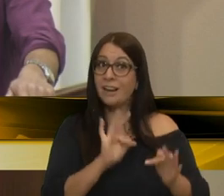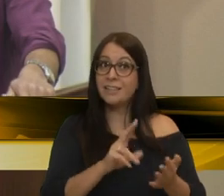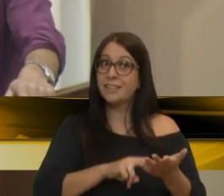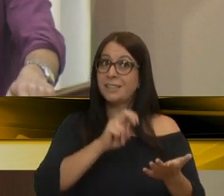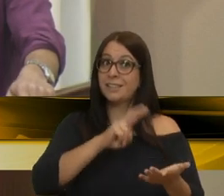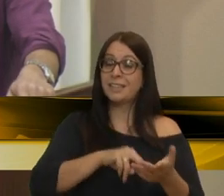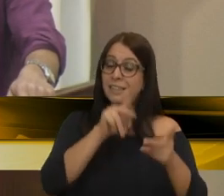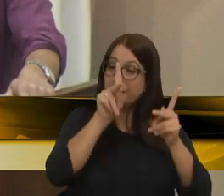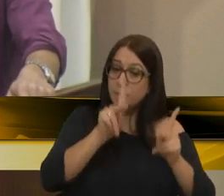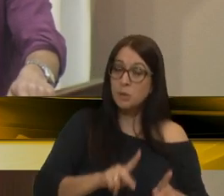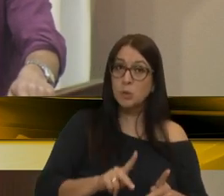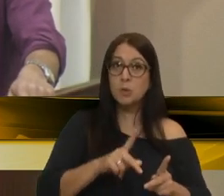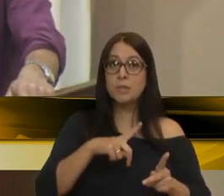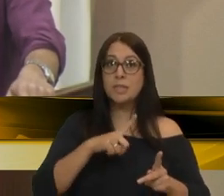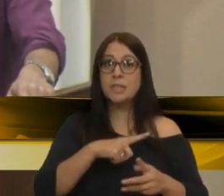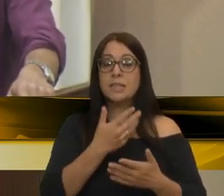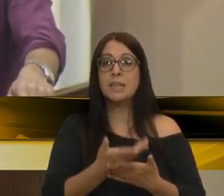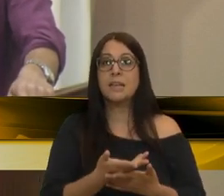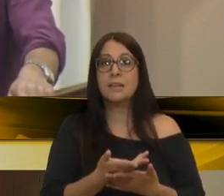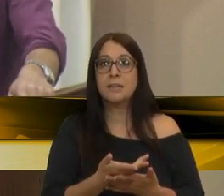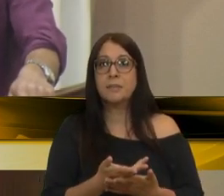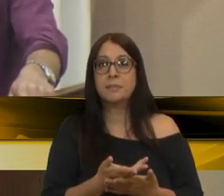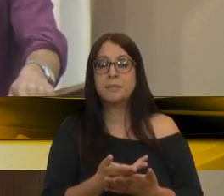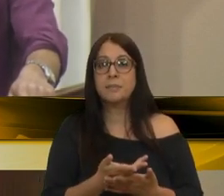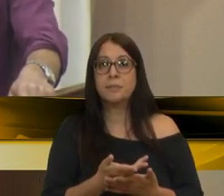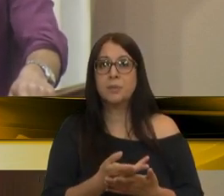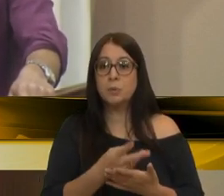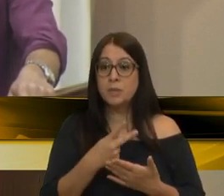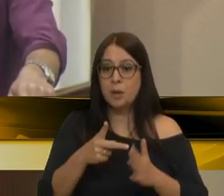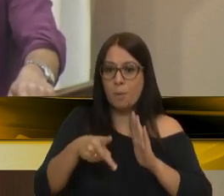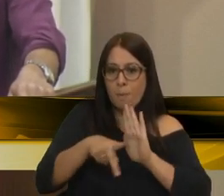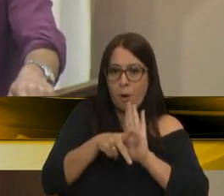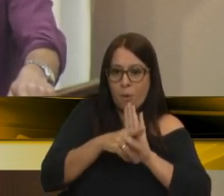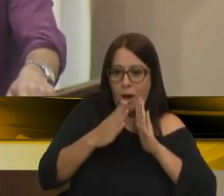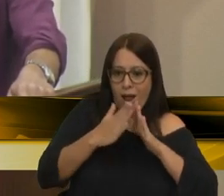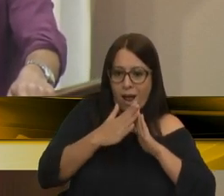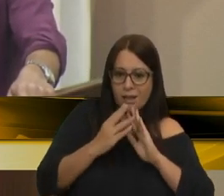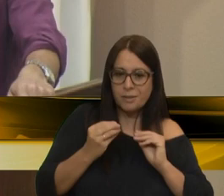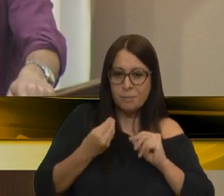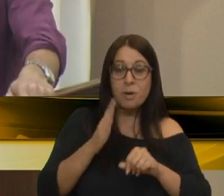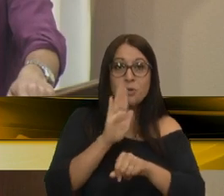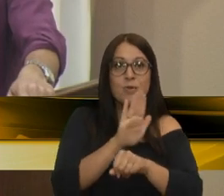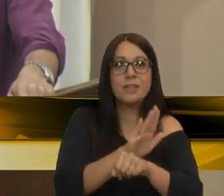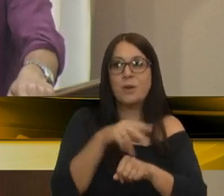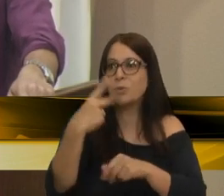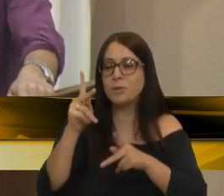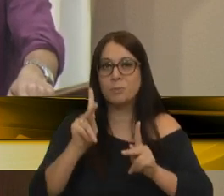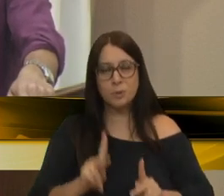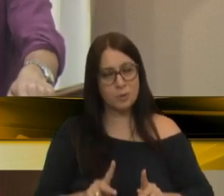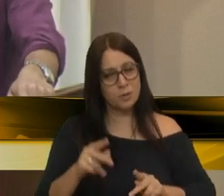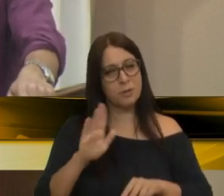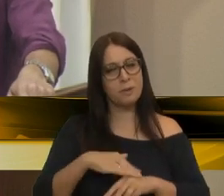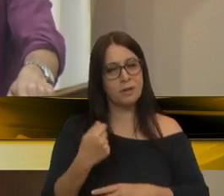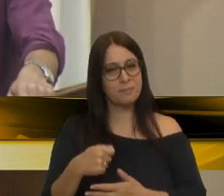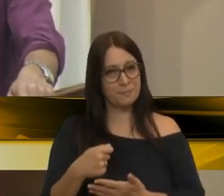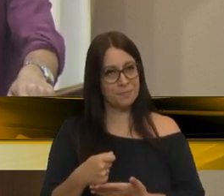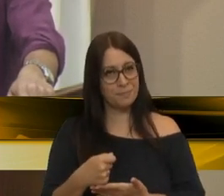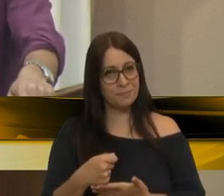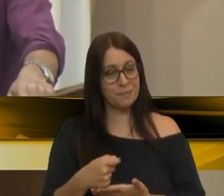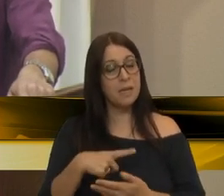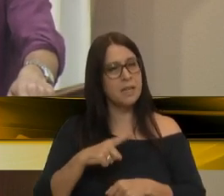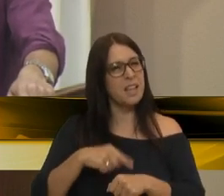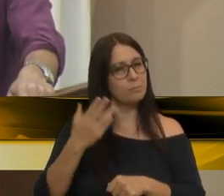dessas pessoas que disponibilizam o seu patrimônio em prol das outras pessoas que mais precisam. Há